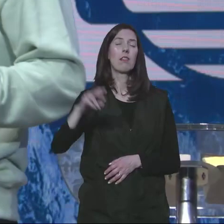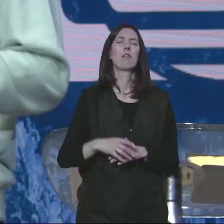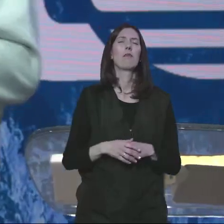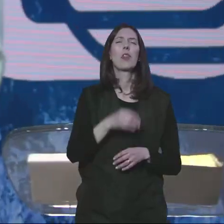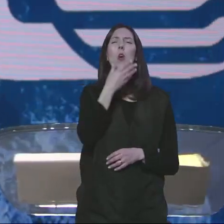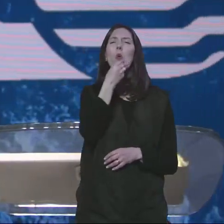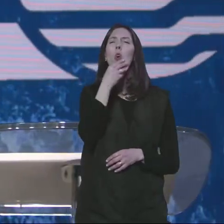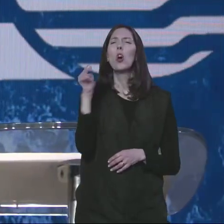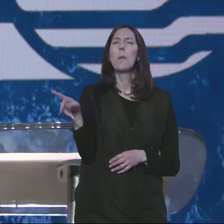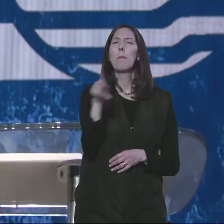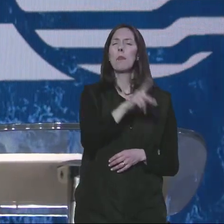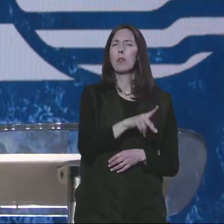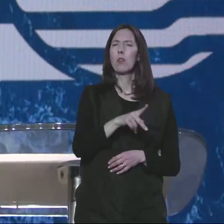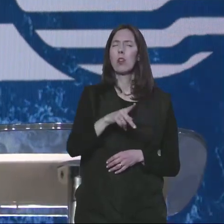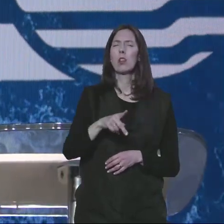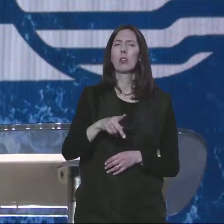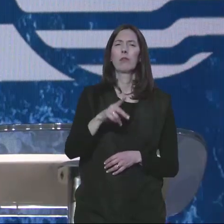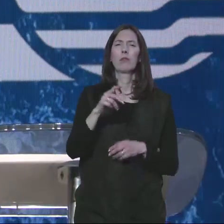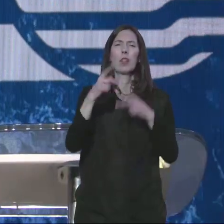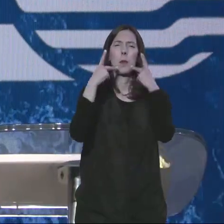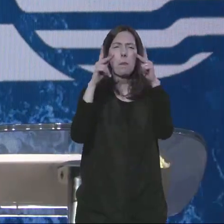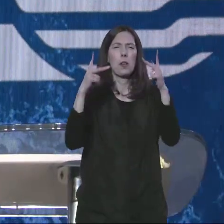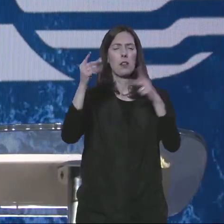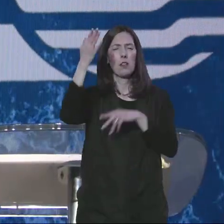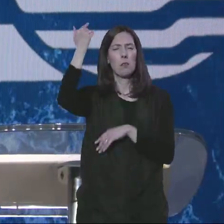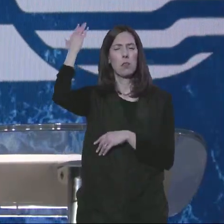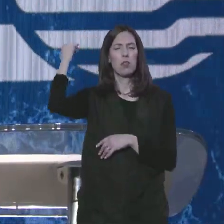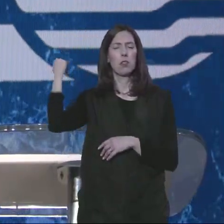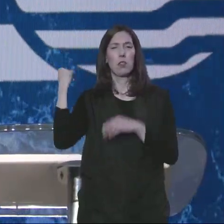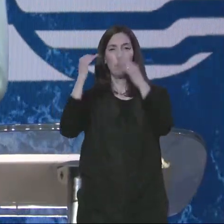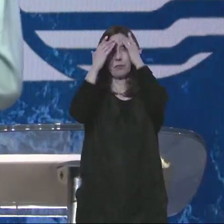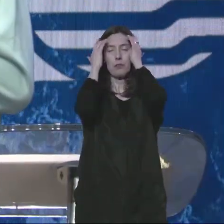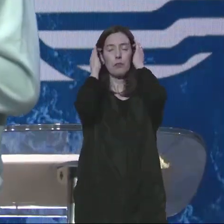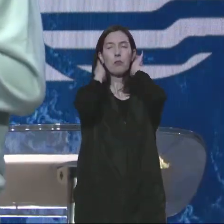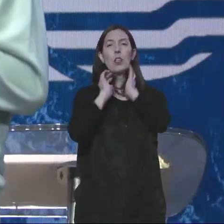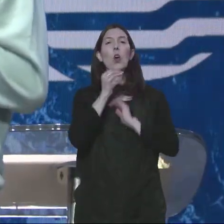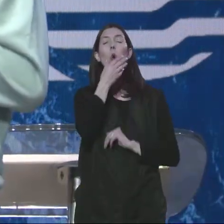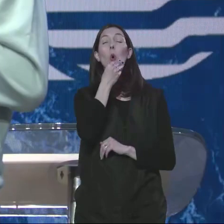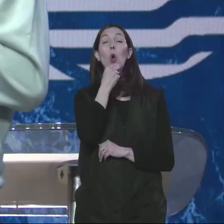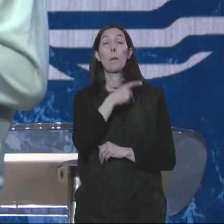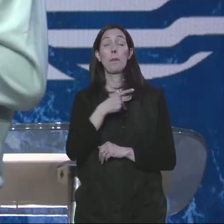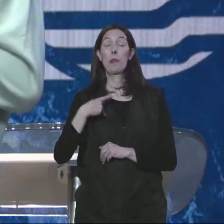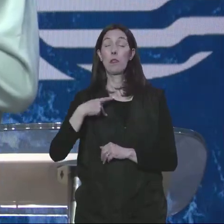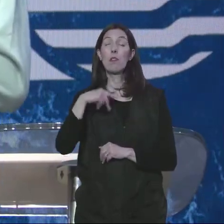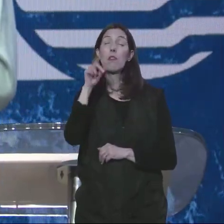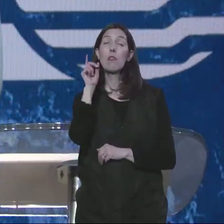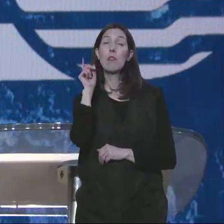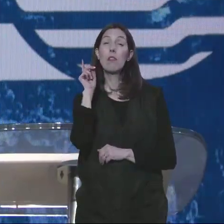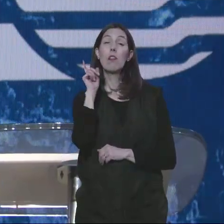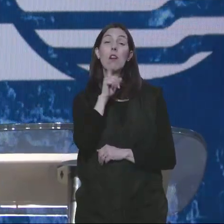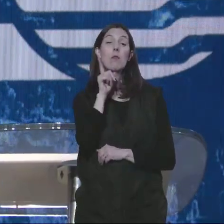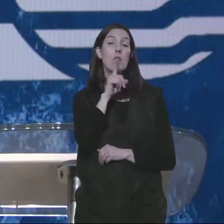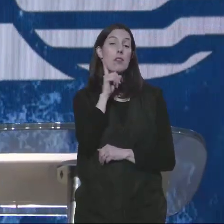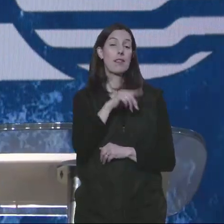uma história de uma pregação bem antiga dele, que chama Não Desperdice a Sua Vida. E eu gosto muito da ilustração que ele